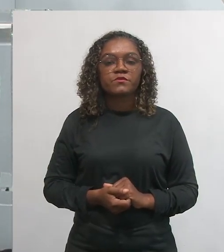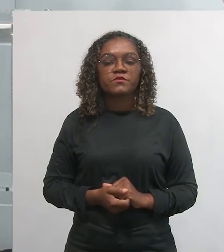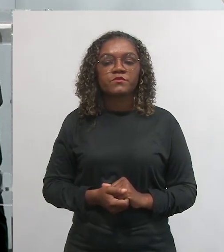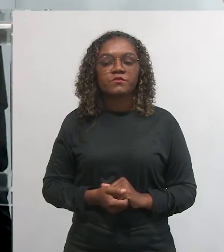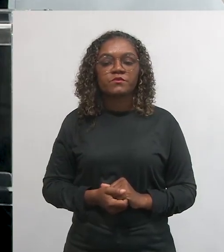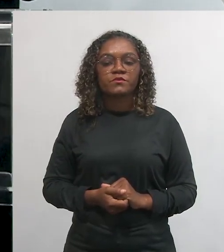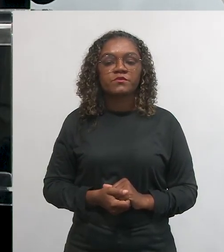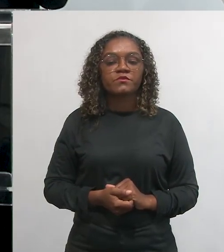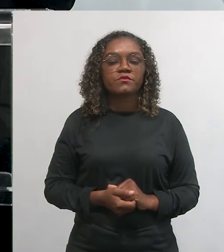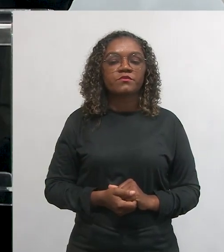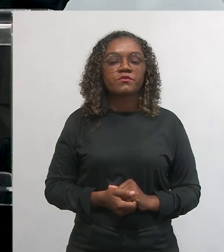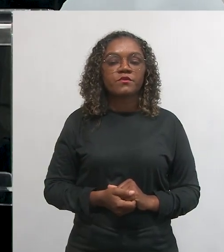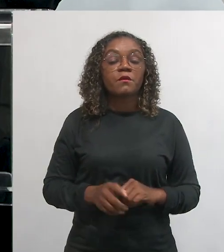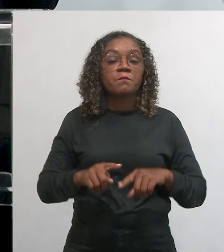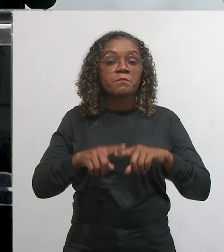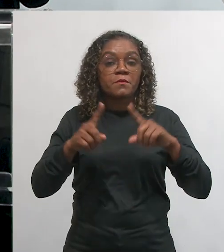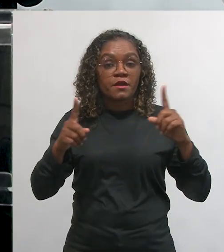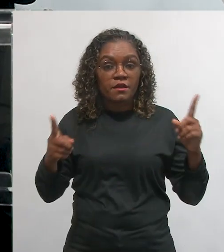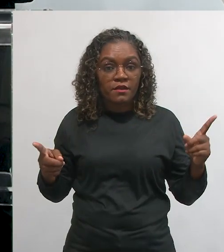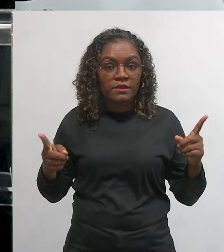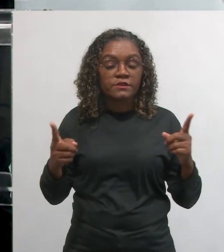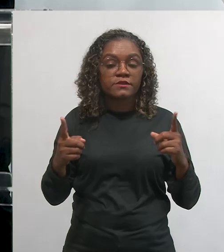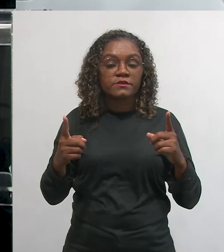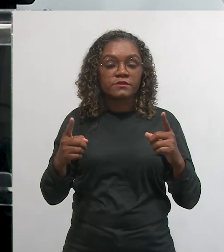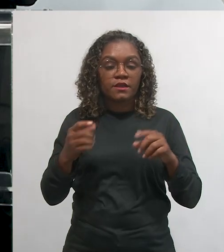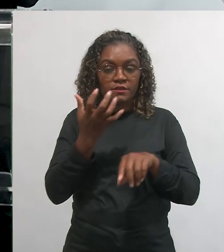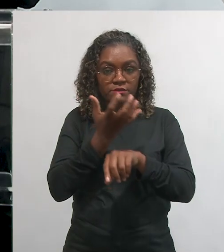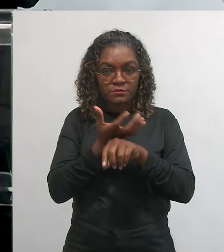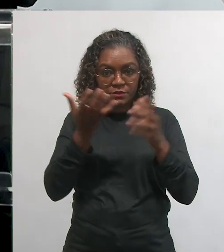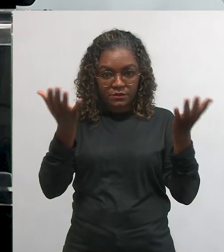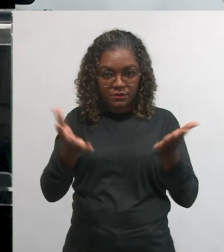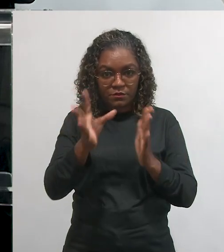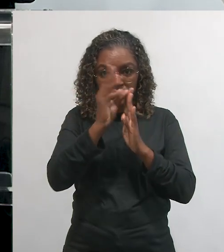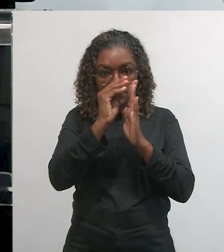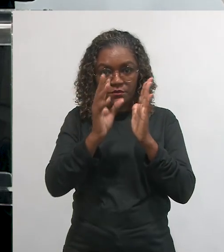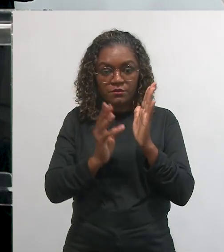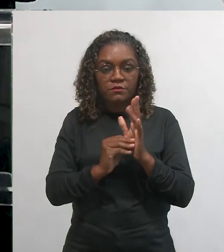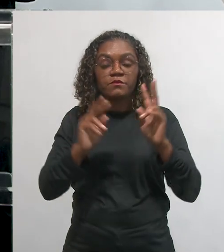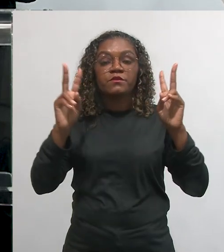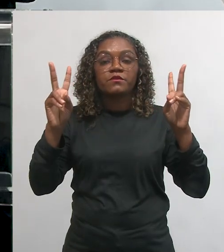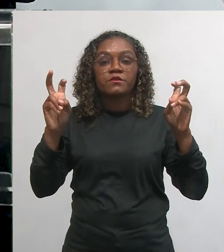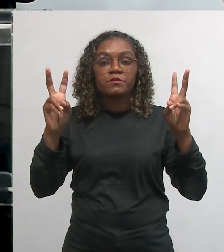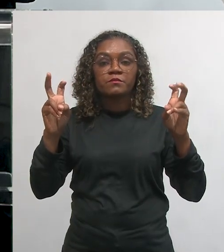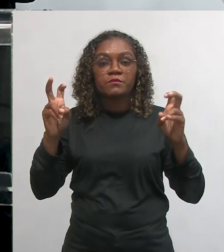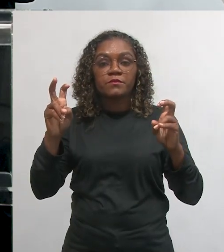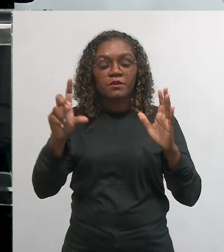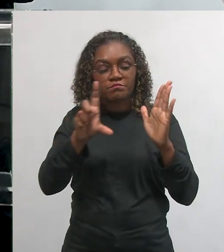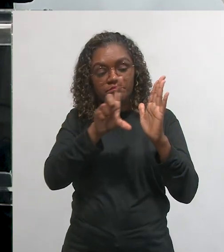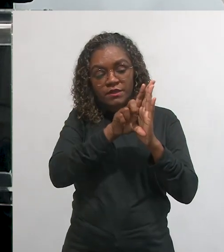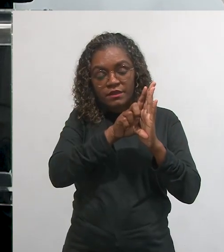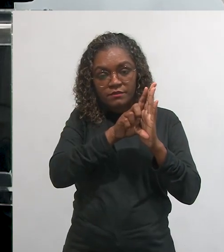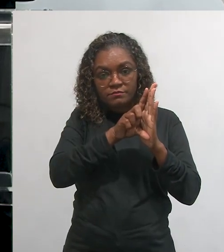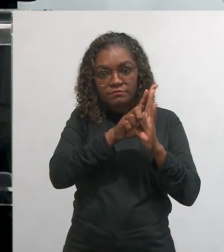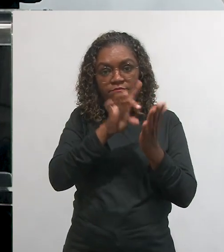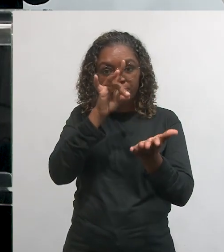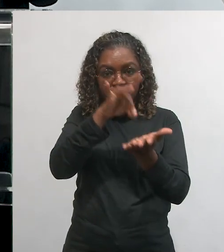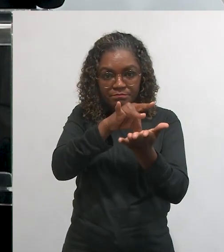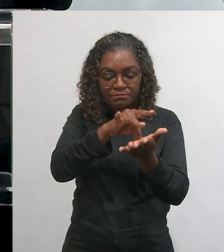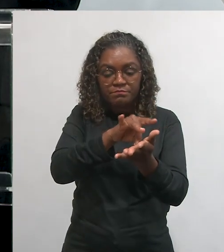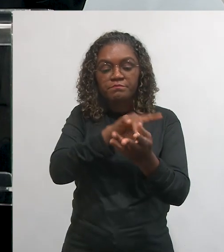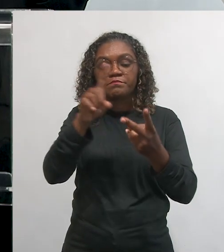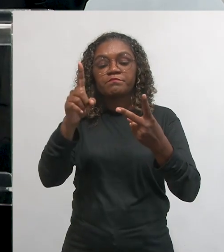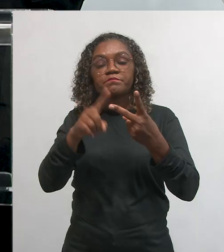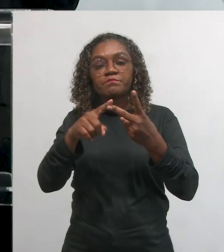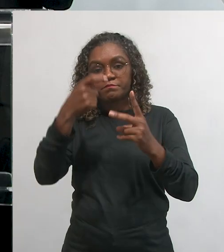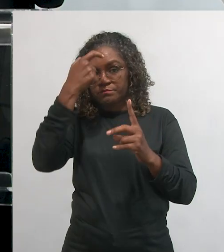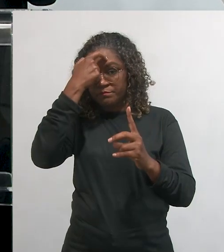Que entre eles se destaca, que interessam diretamente a nossa disciplina, que é justamente a legalidade e a moralidade. Quando a gente